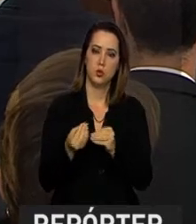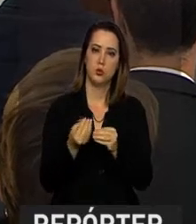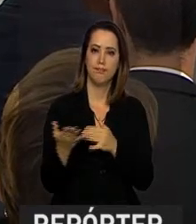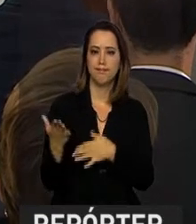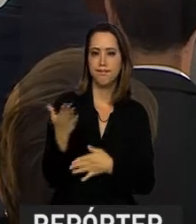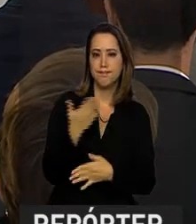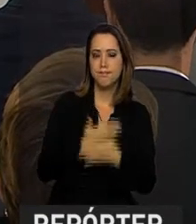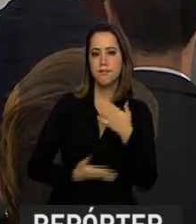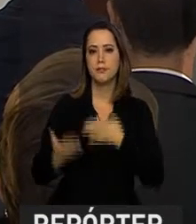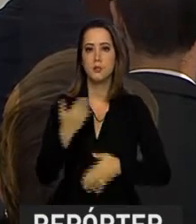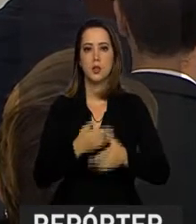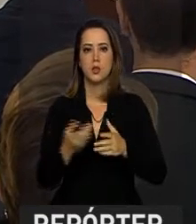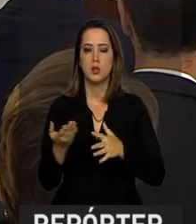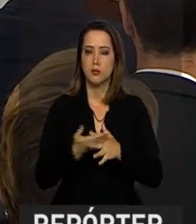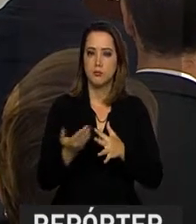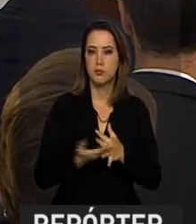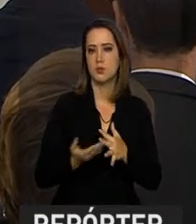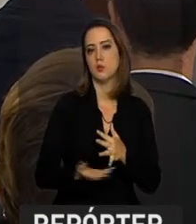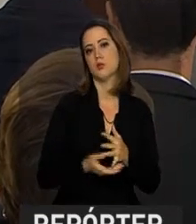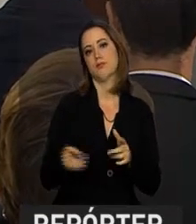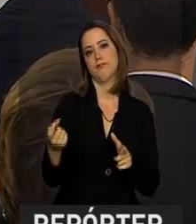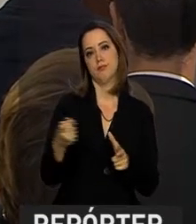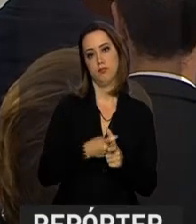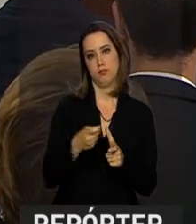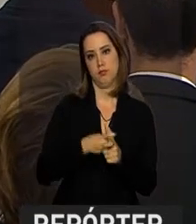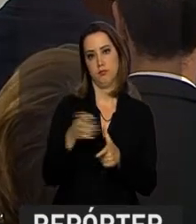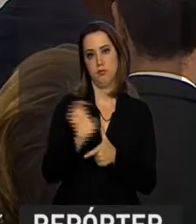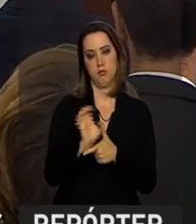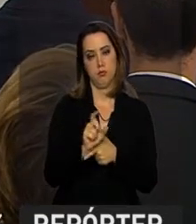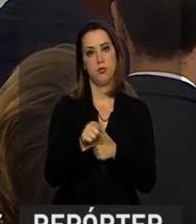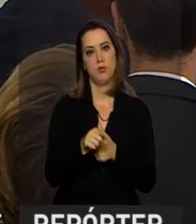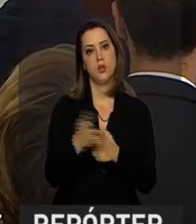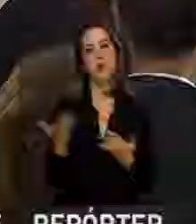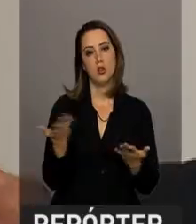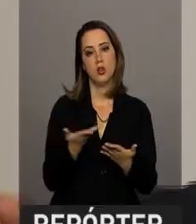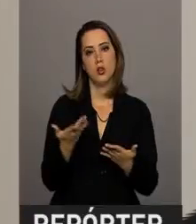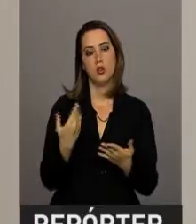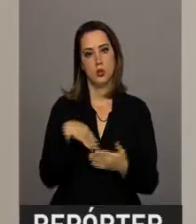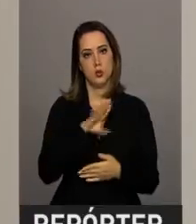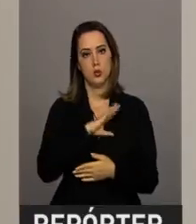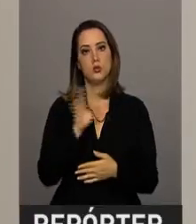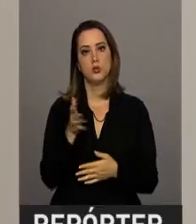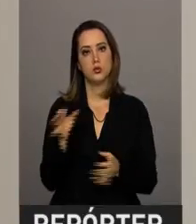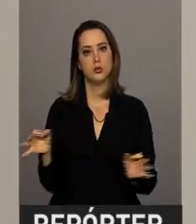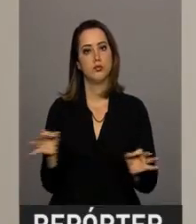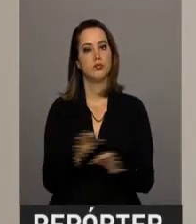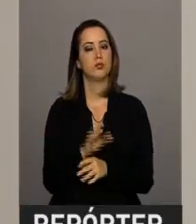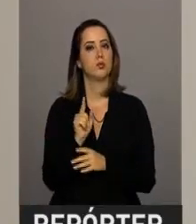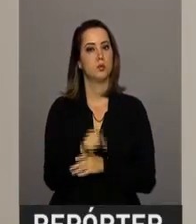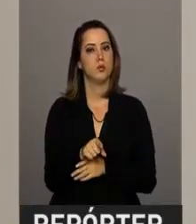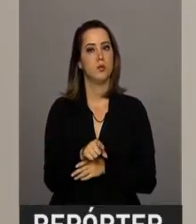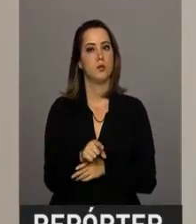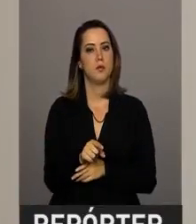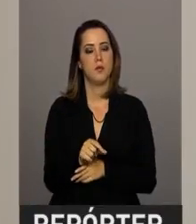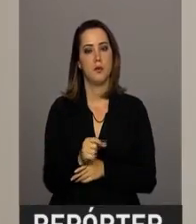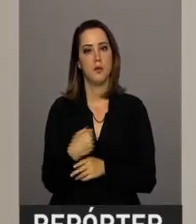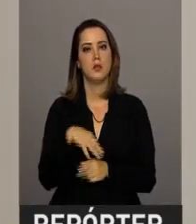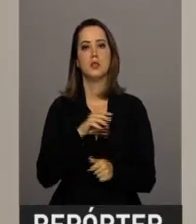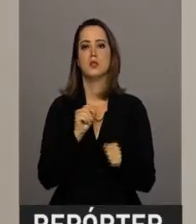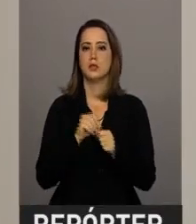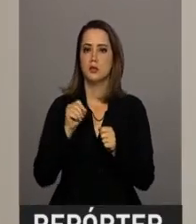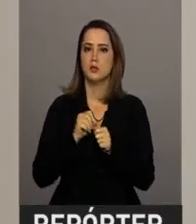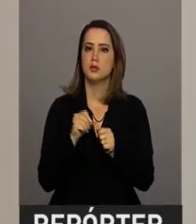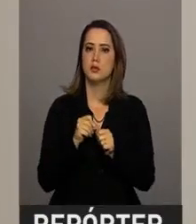acionar as dívidas dos estados e acabamos no dia de ontem anteontem nós acabamos fazendo